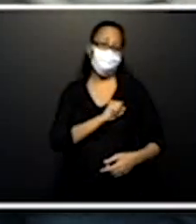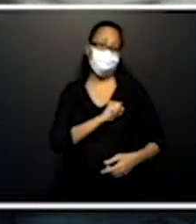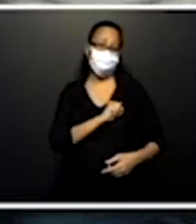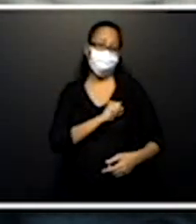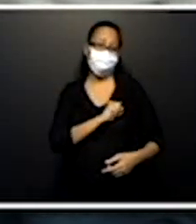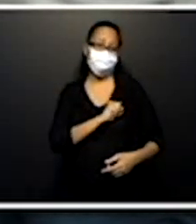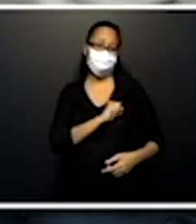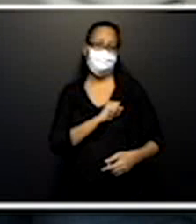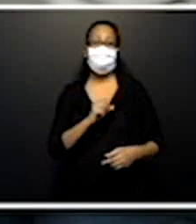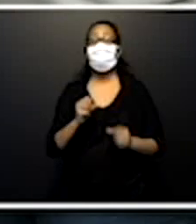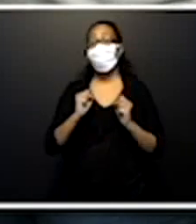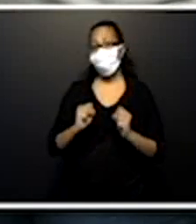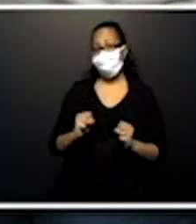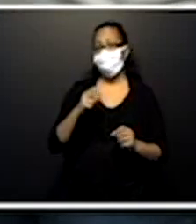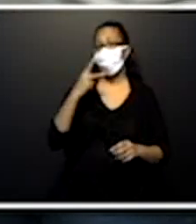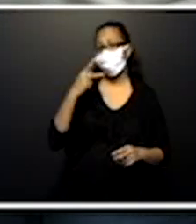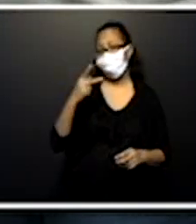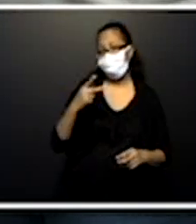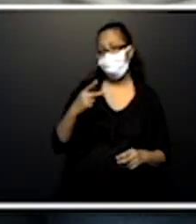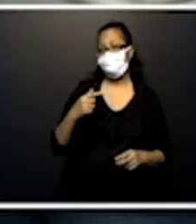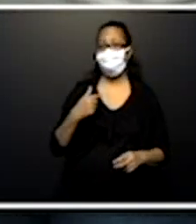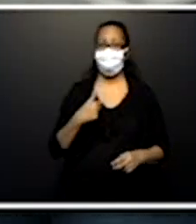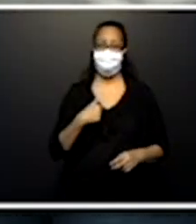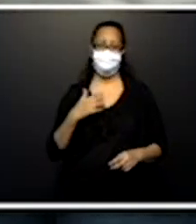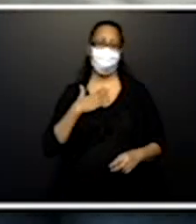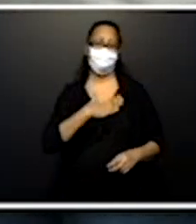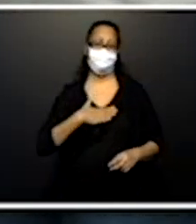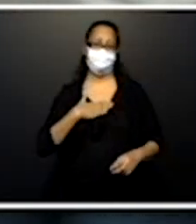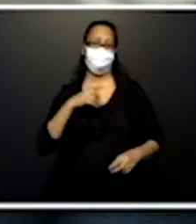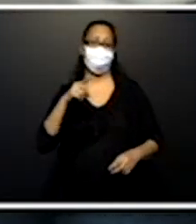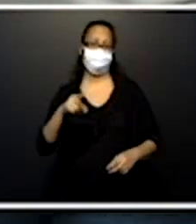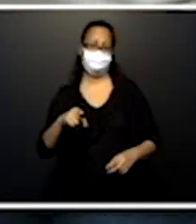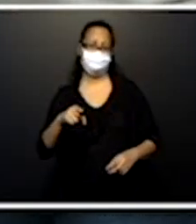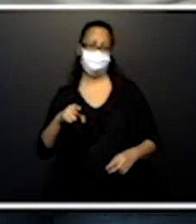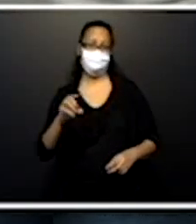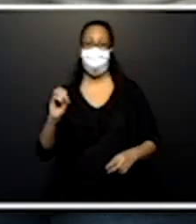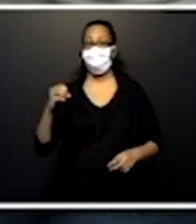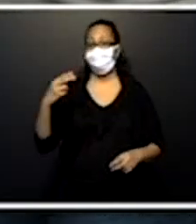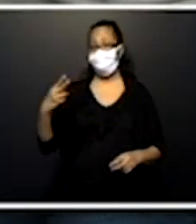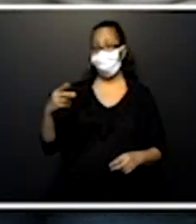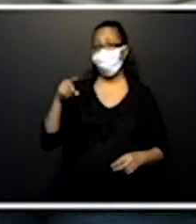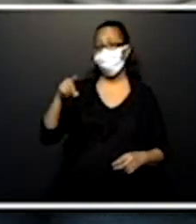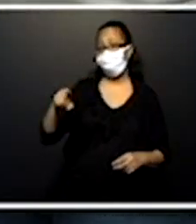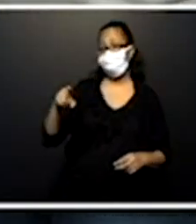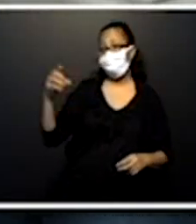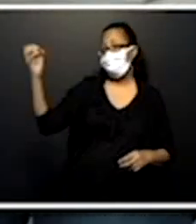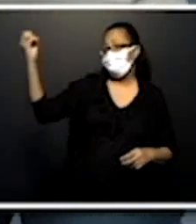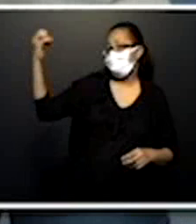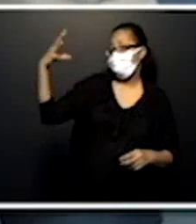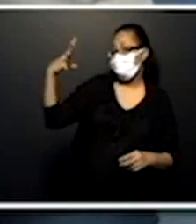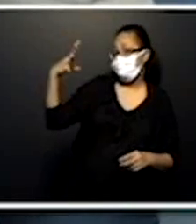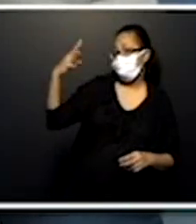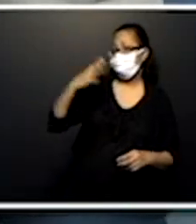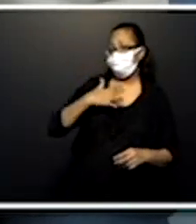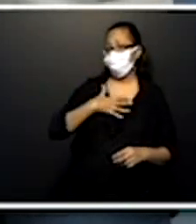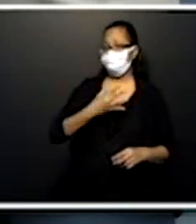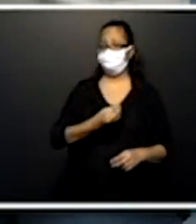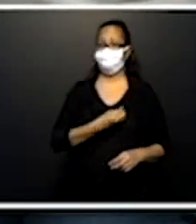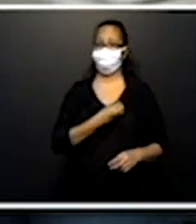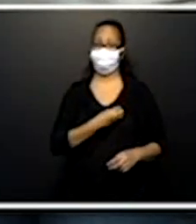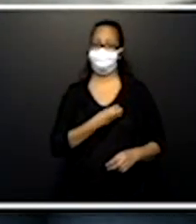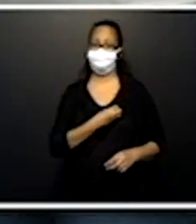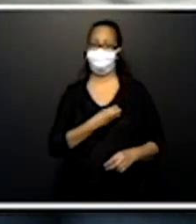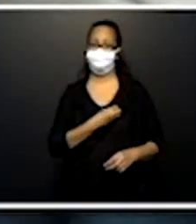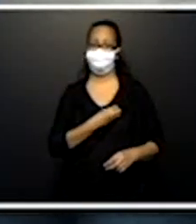eu gosto de você, ou você pode falar você é a luz da minha vida. Olha, eu disse a mesma coisa. A